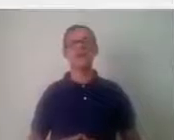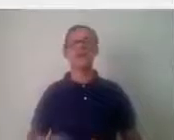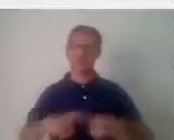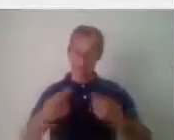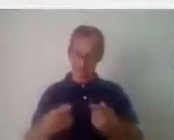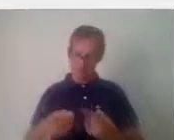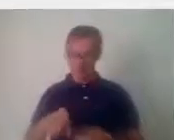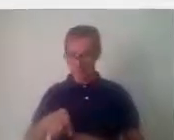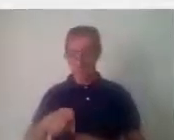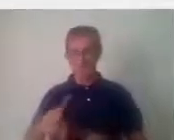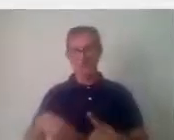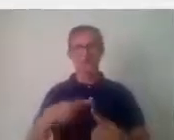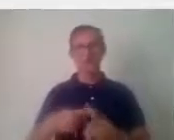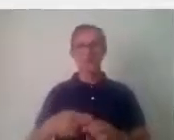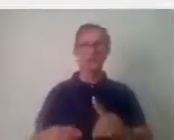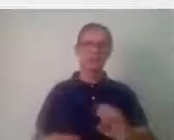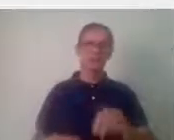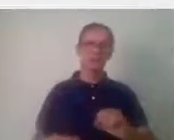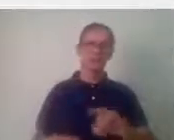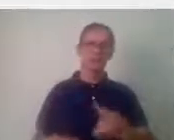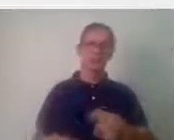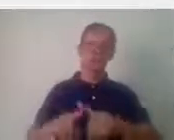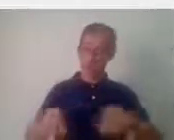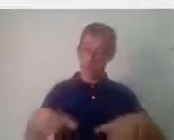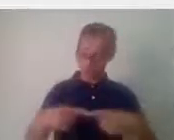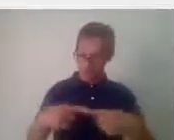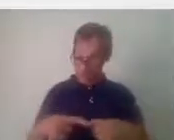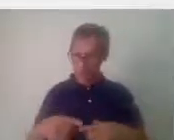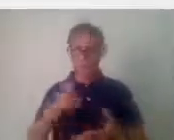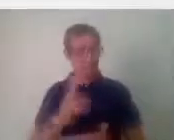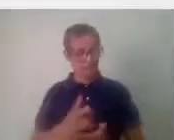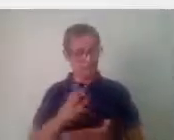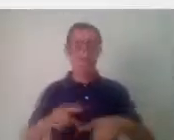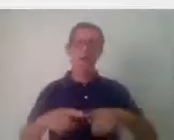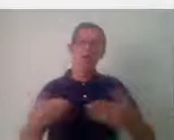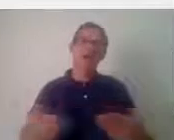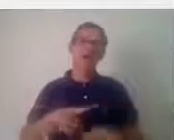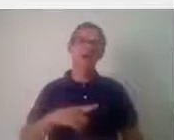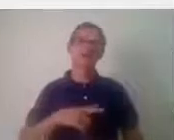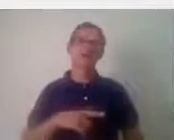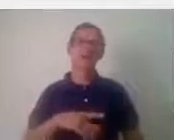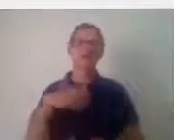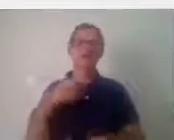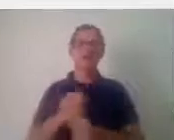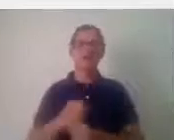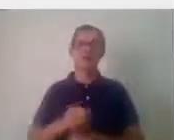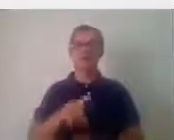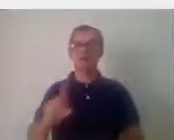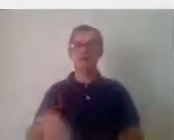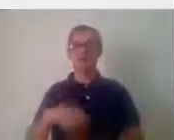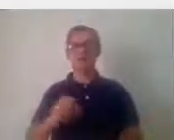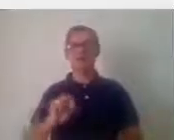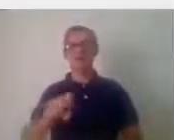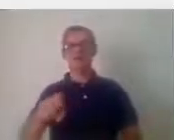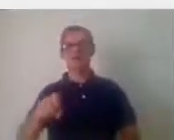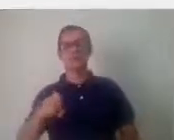Integral de x vezes a densidade, a região, gente, não muda. Só que agora a gente vai ter que calcular a integral de